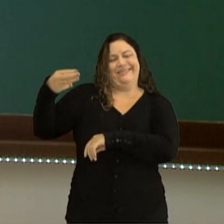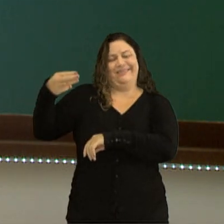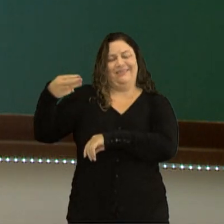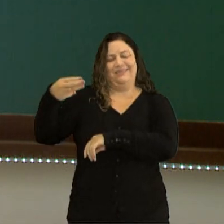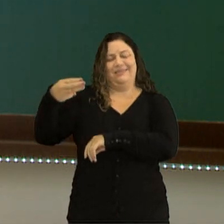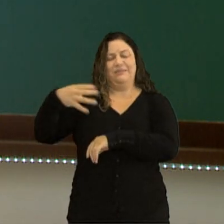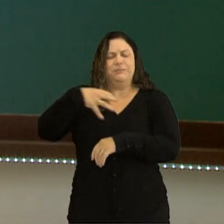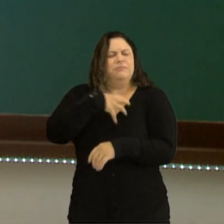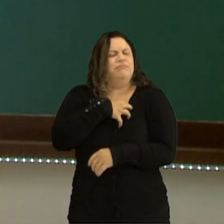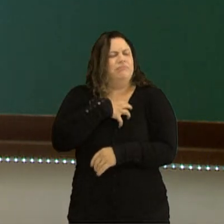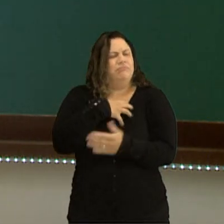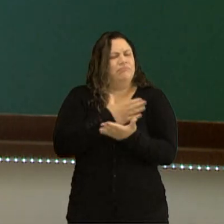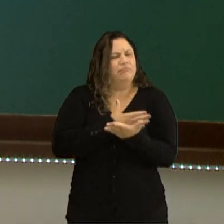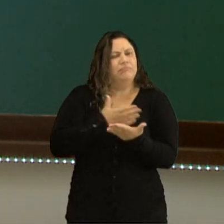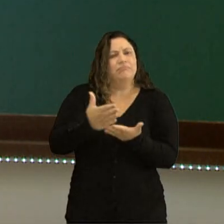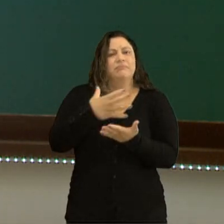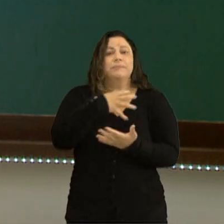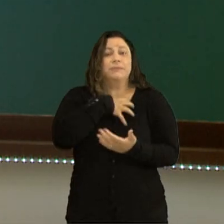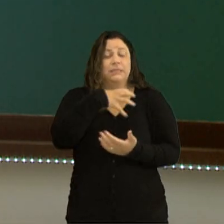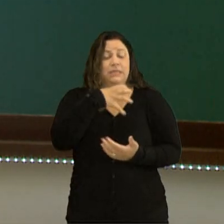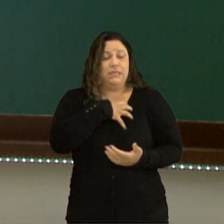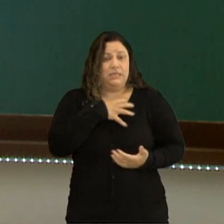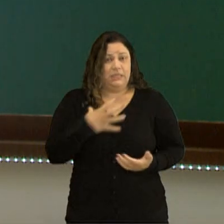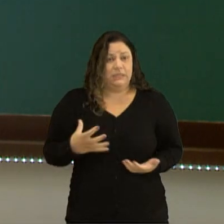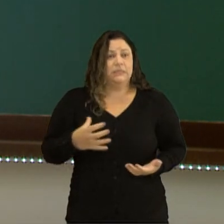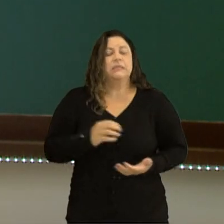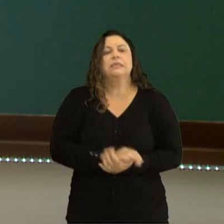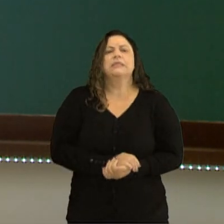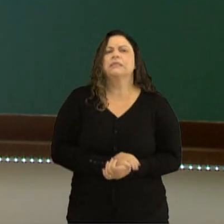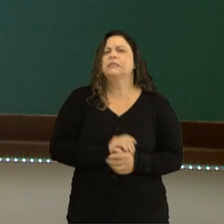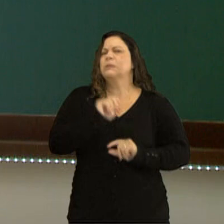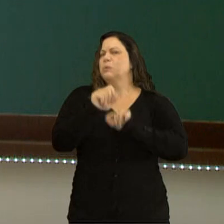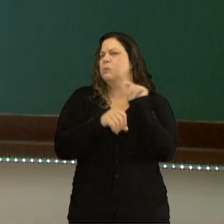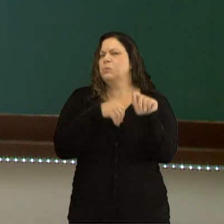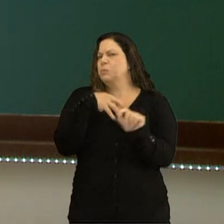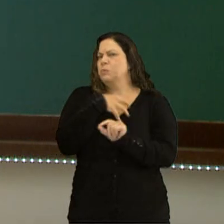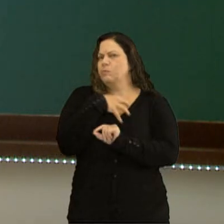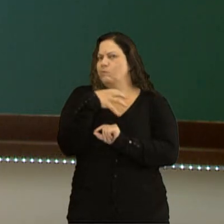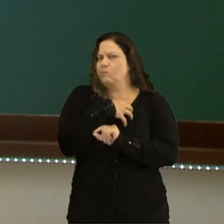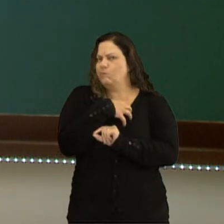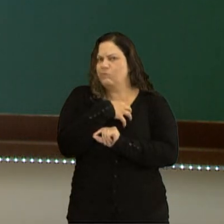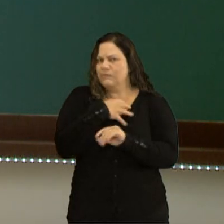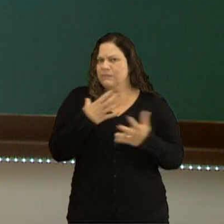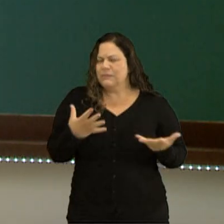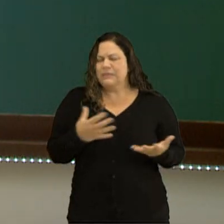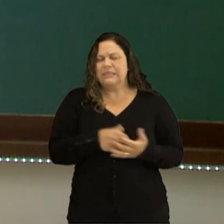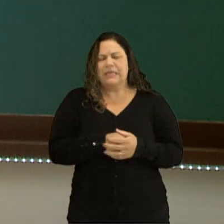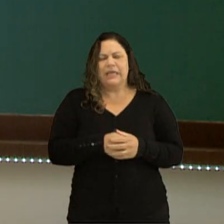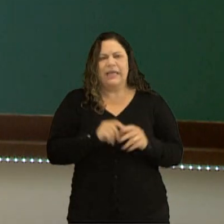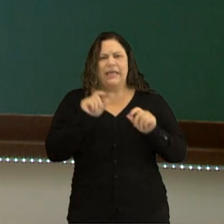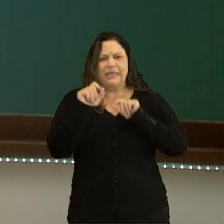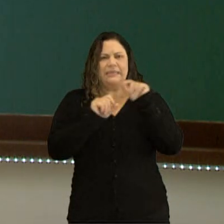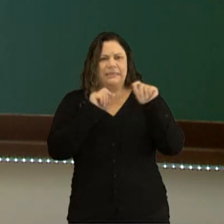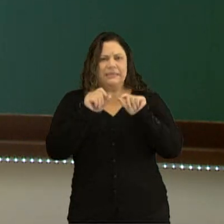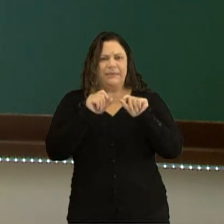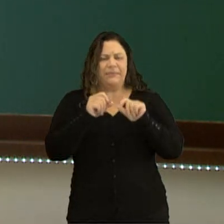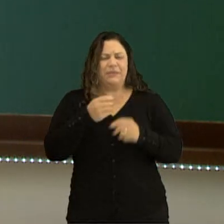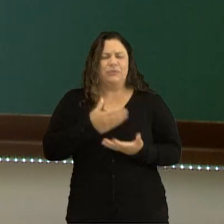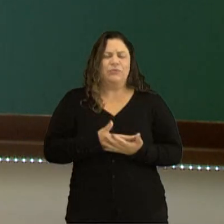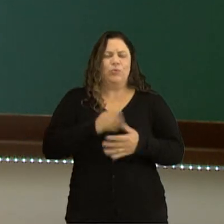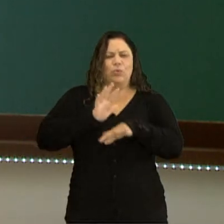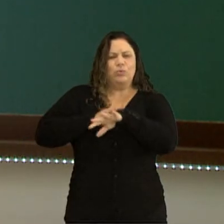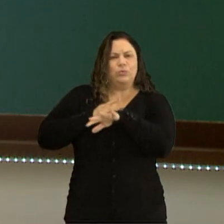geralmente 3 semanas após a infecção. E alguns dos sintomas que podem acontecer, aqueles sinais que são típicos de quando a pessoa está